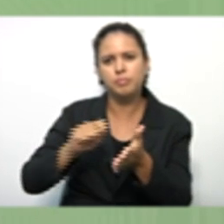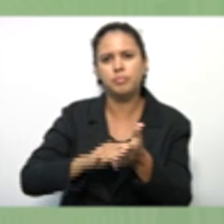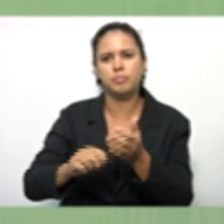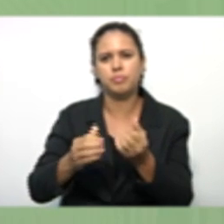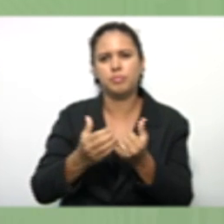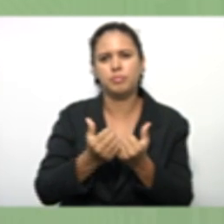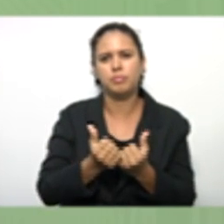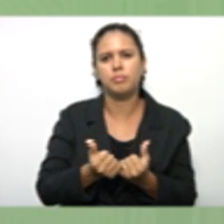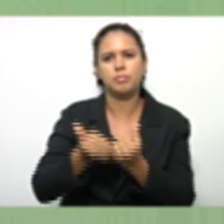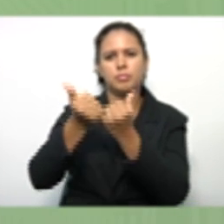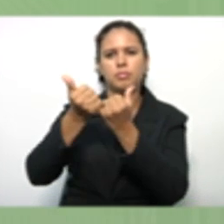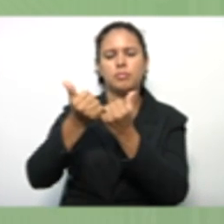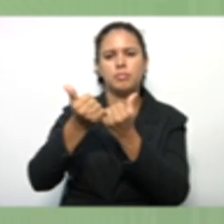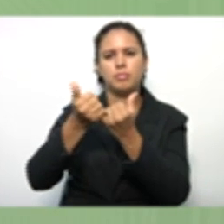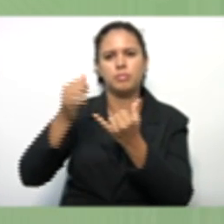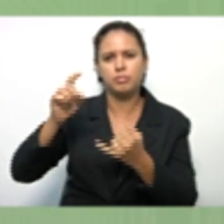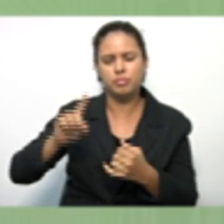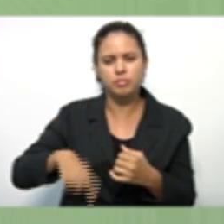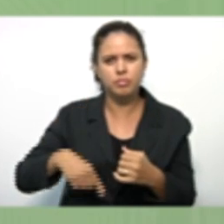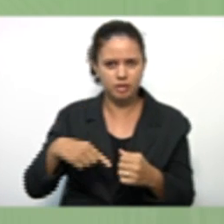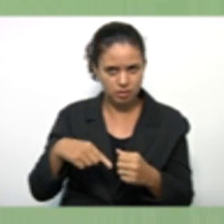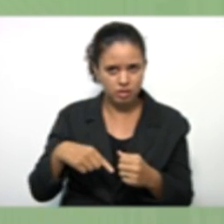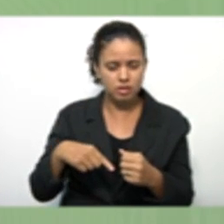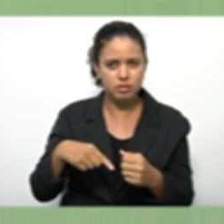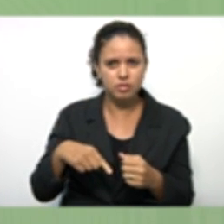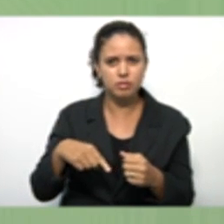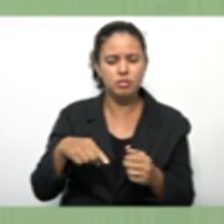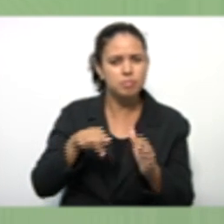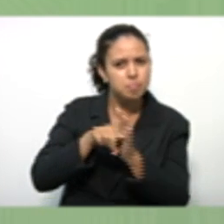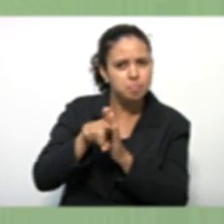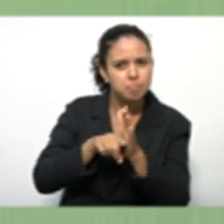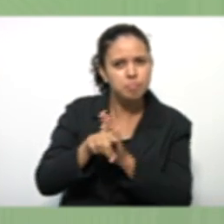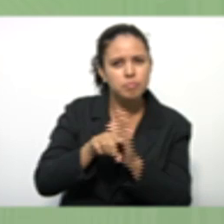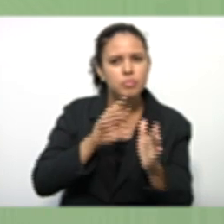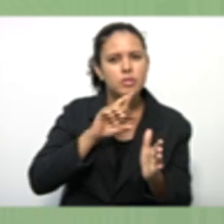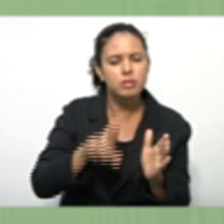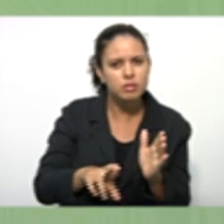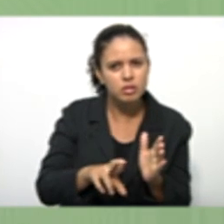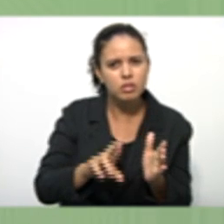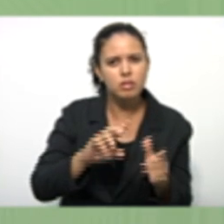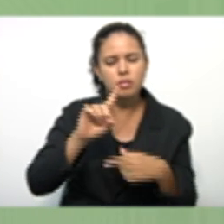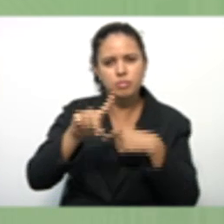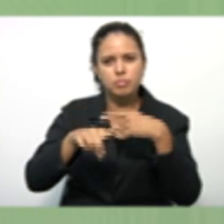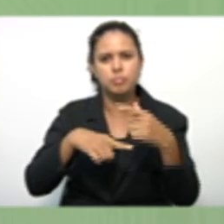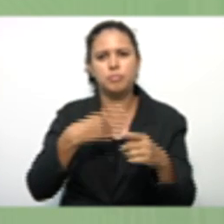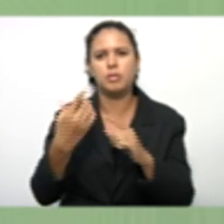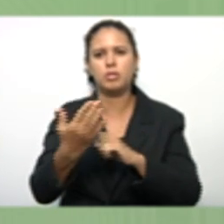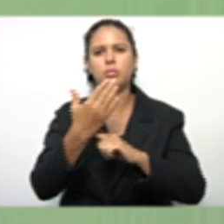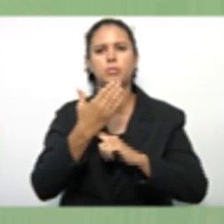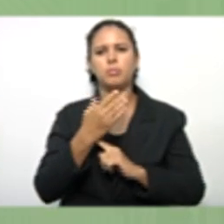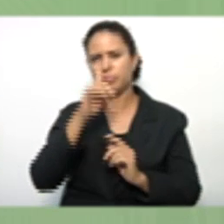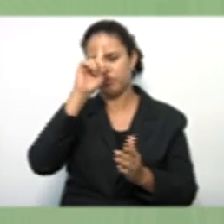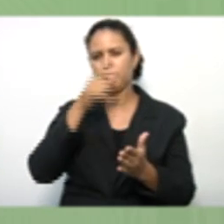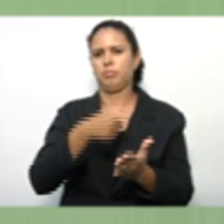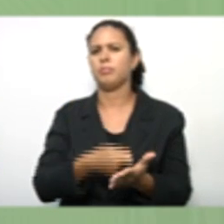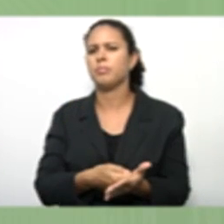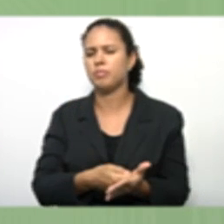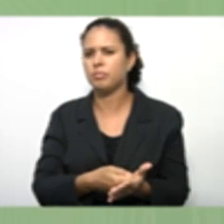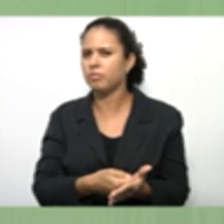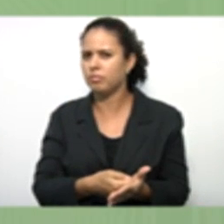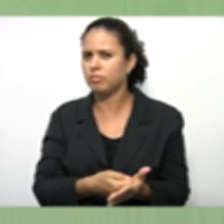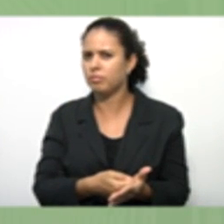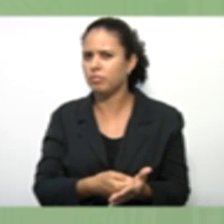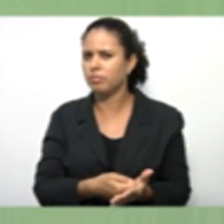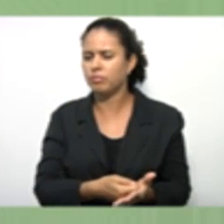patrimônio das aziendas, apurar o resultado e gerar informações úteis para a tomada de decisões? E será que é a letra D? Temos mais